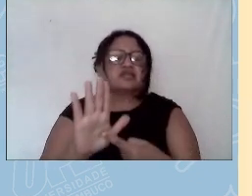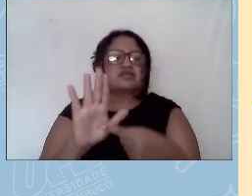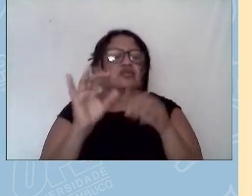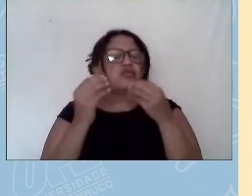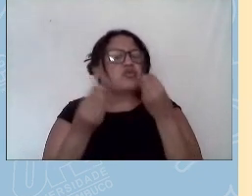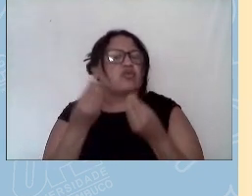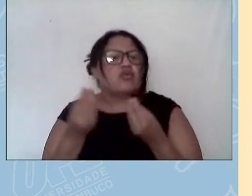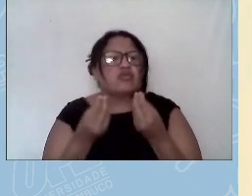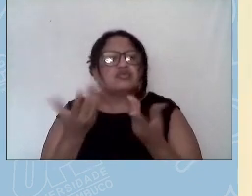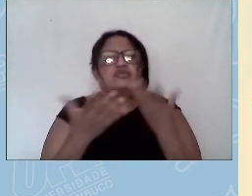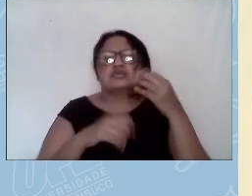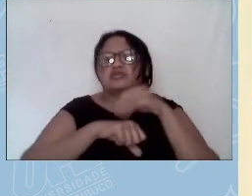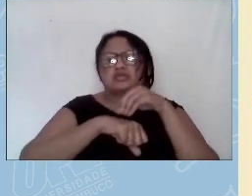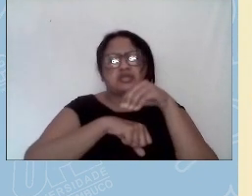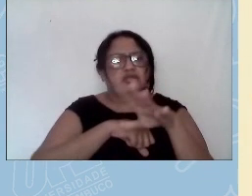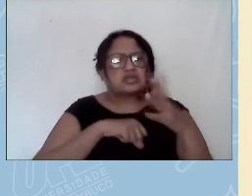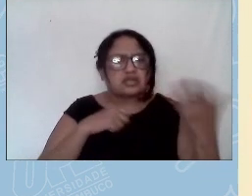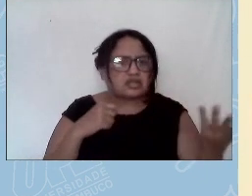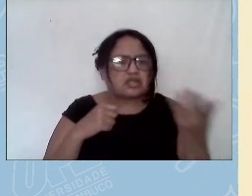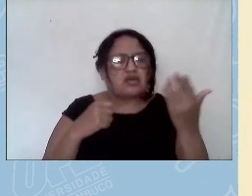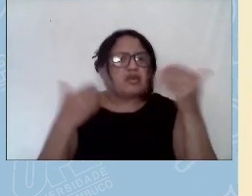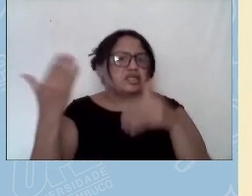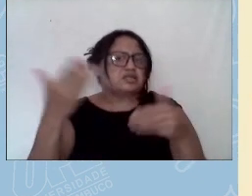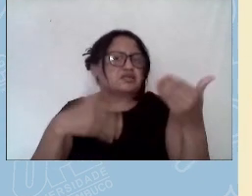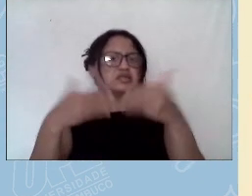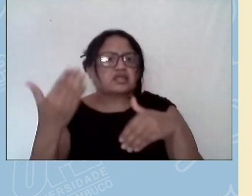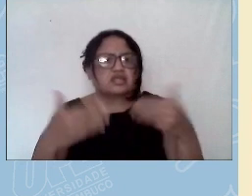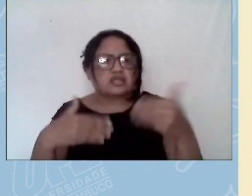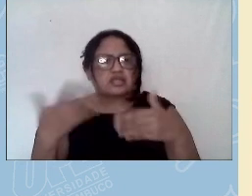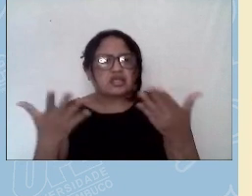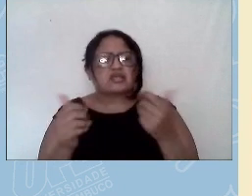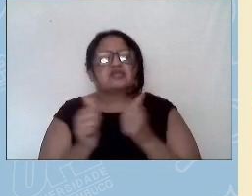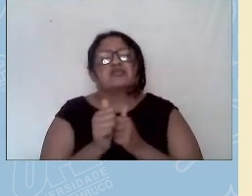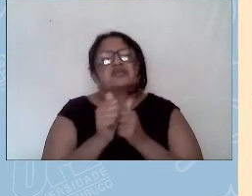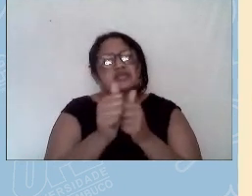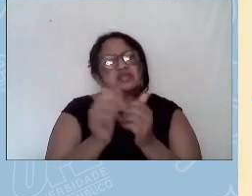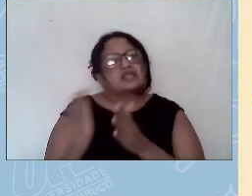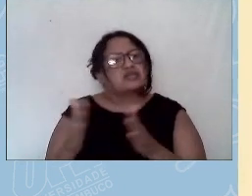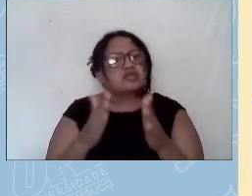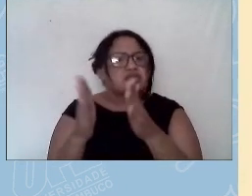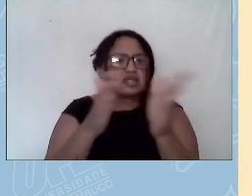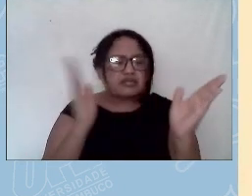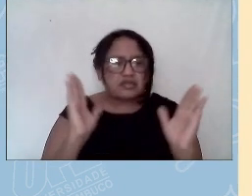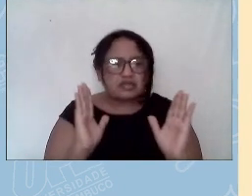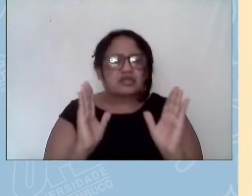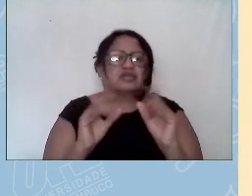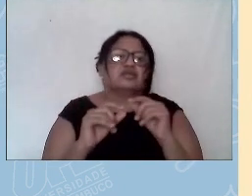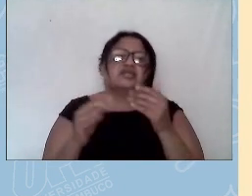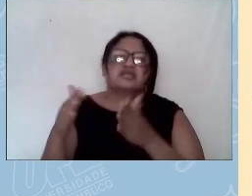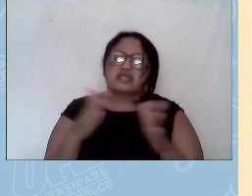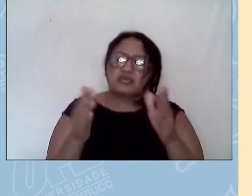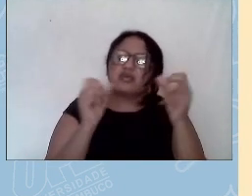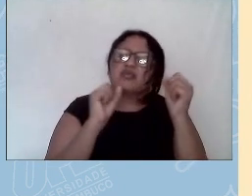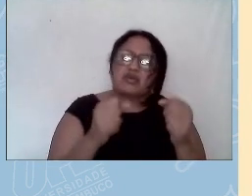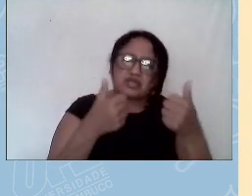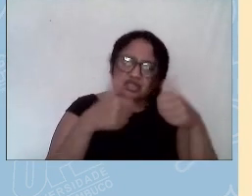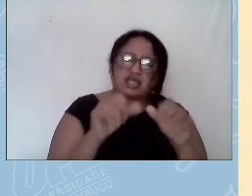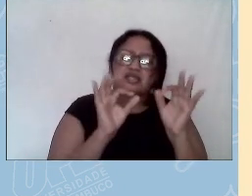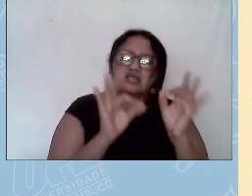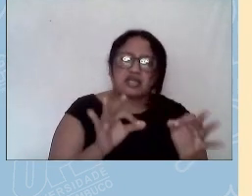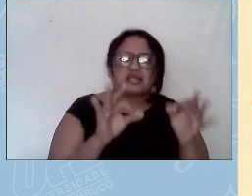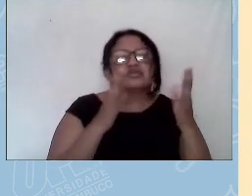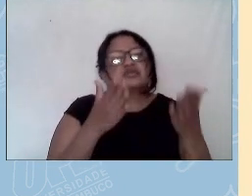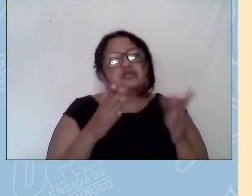sugestão o participante pode ter seguido um outro caminho e esse caminho pode também estar correto e ter